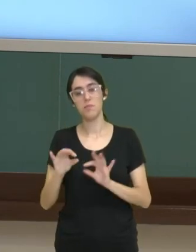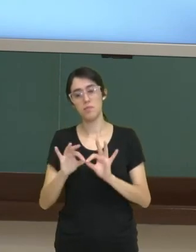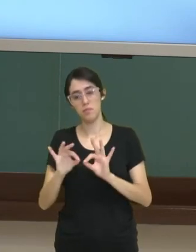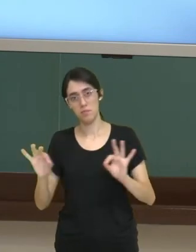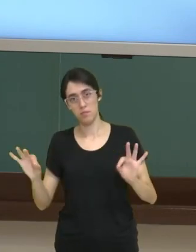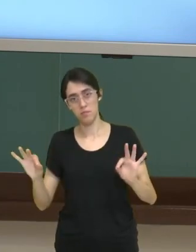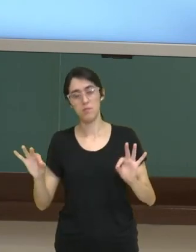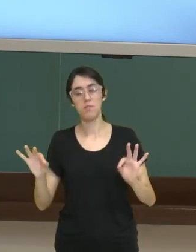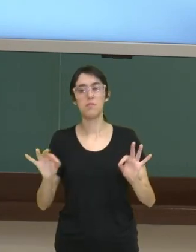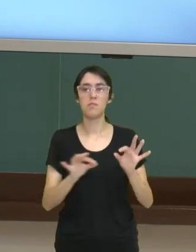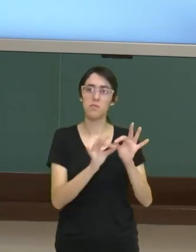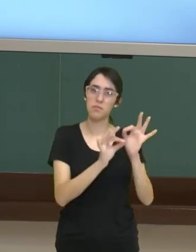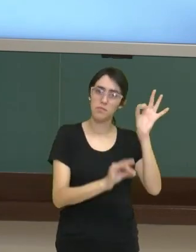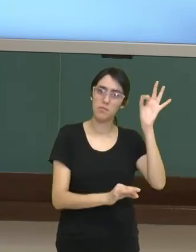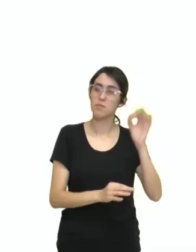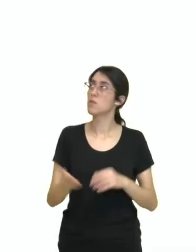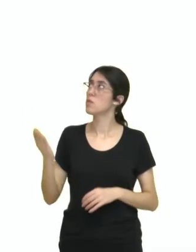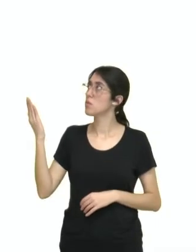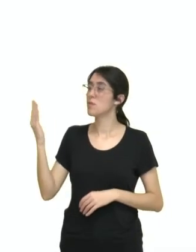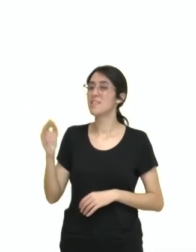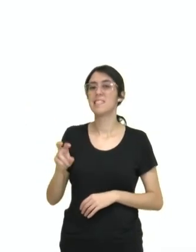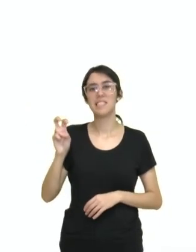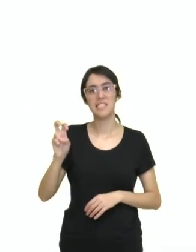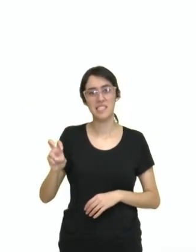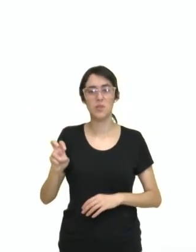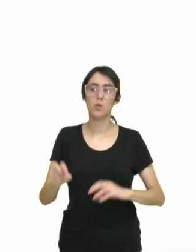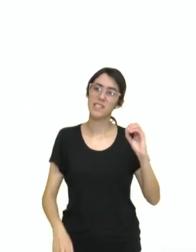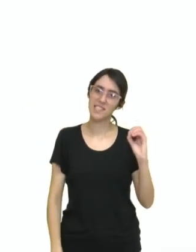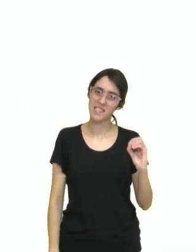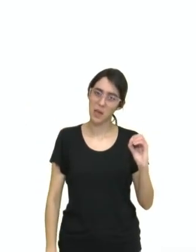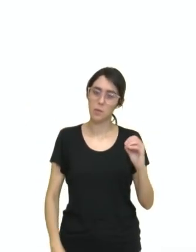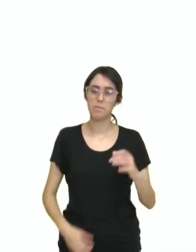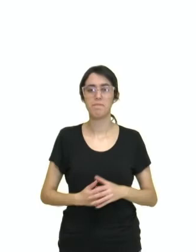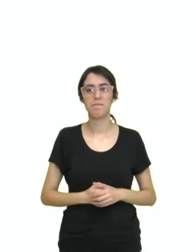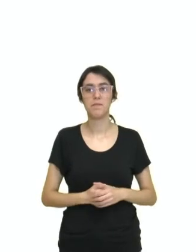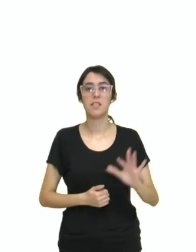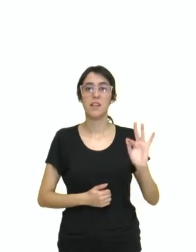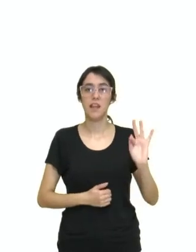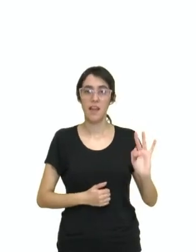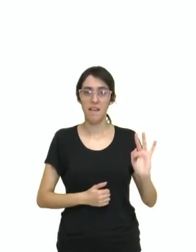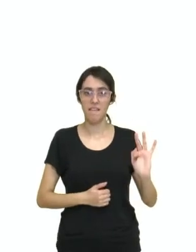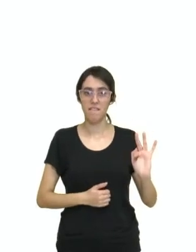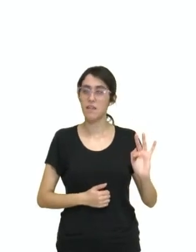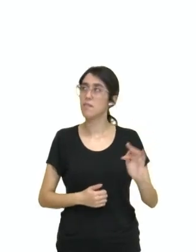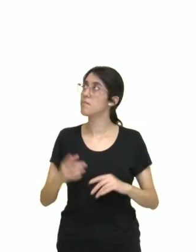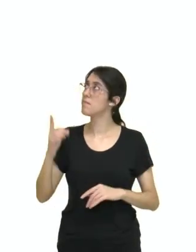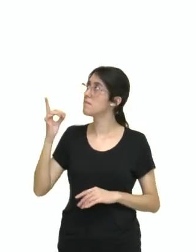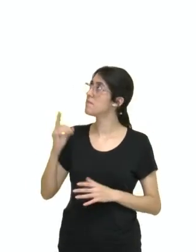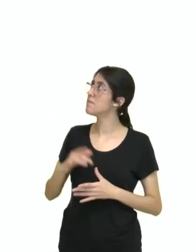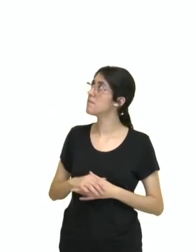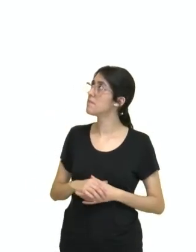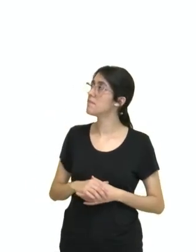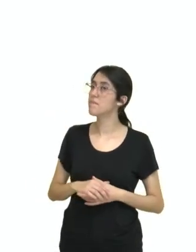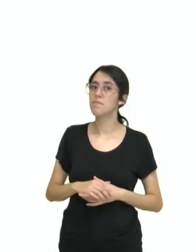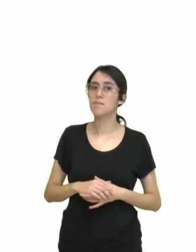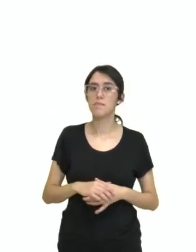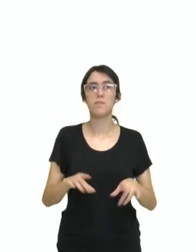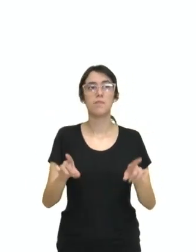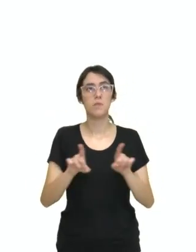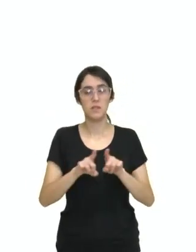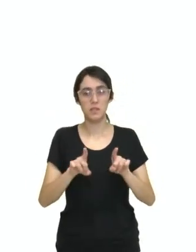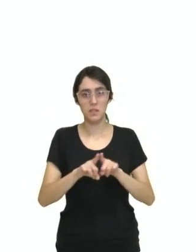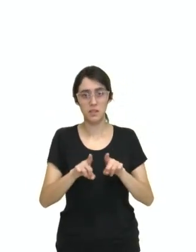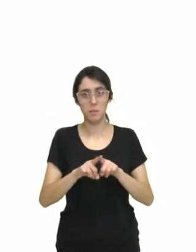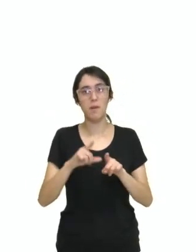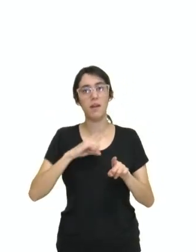0. Então, portanto, aqui ele vai ser 5 e 0. E o ponto F, né? O ponto F também está sobre a